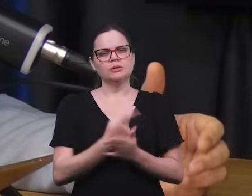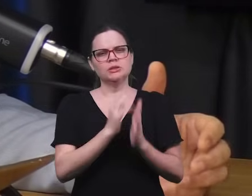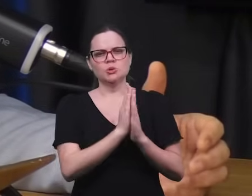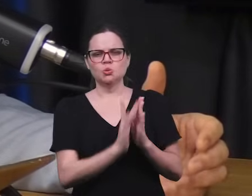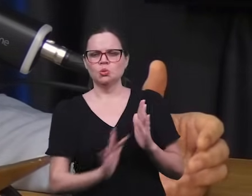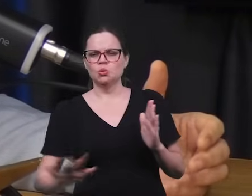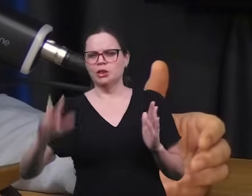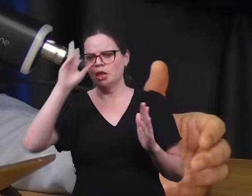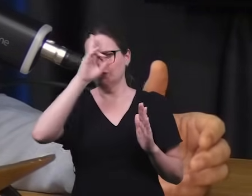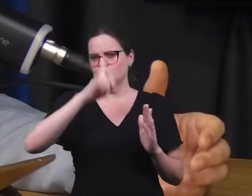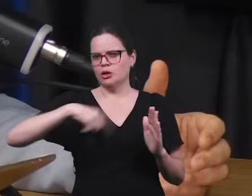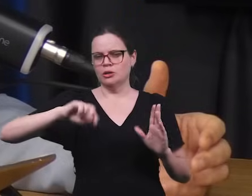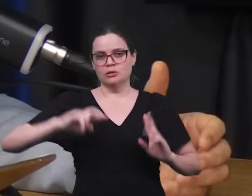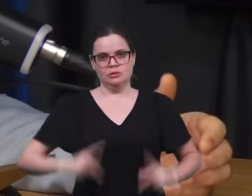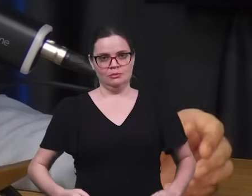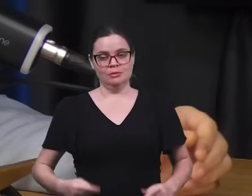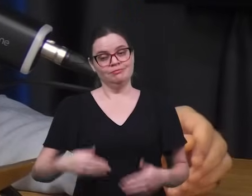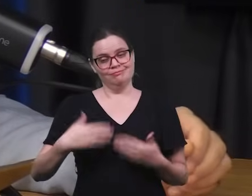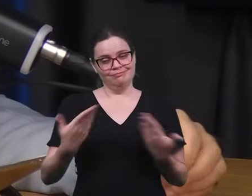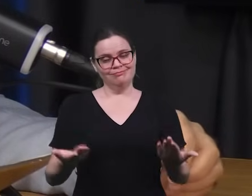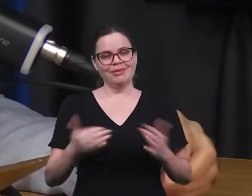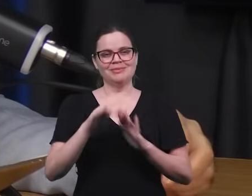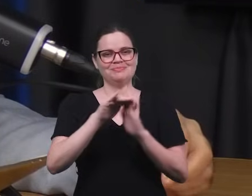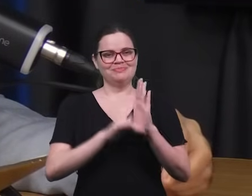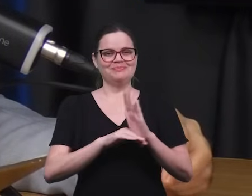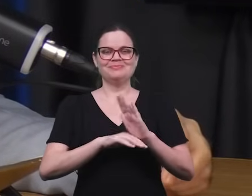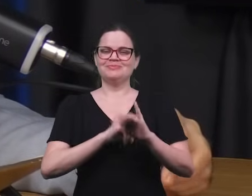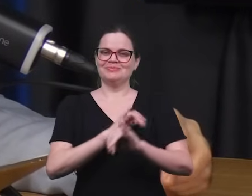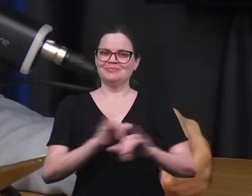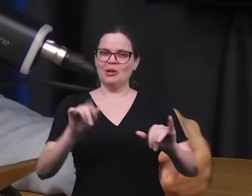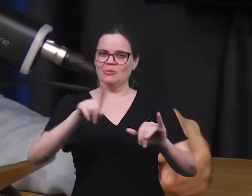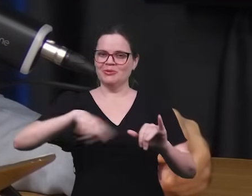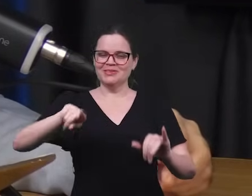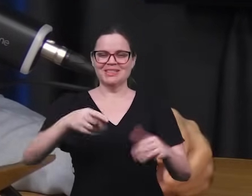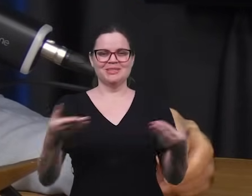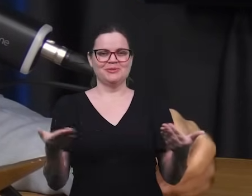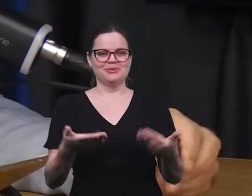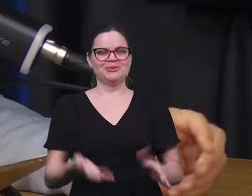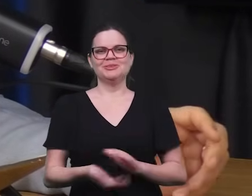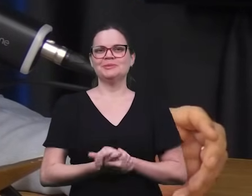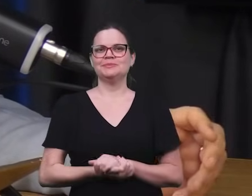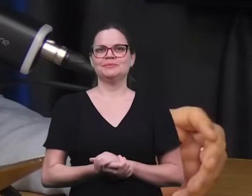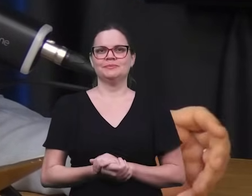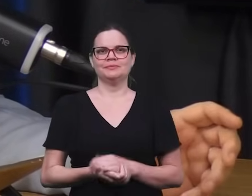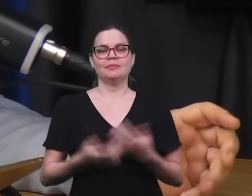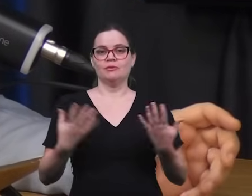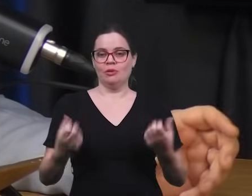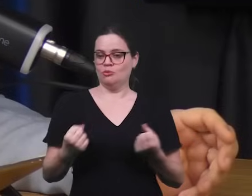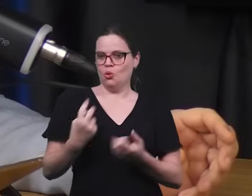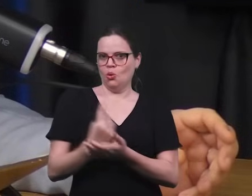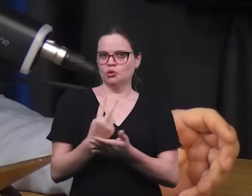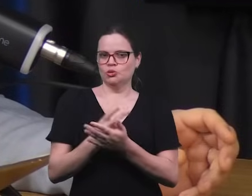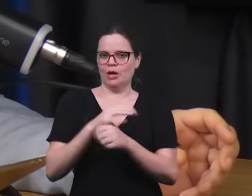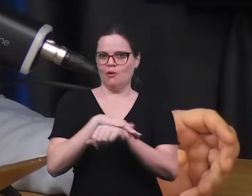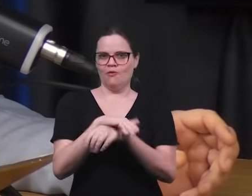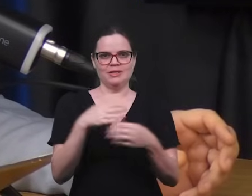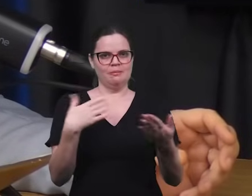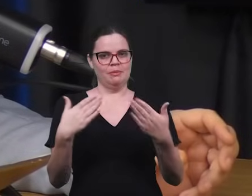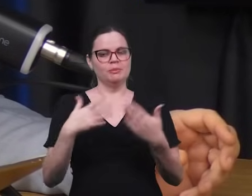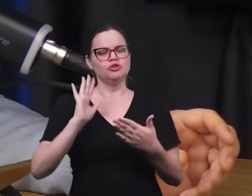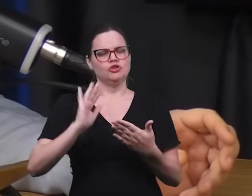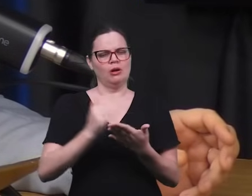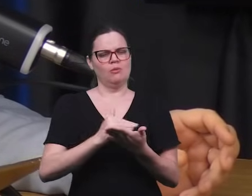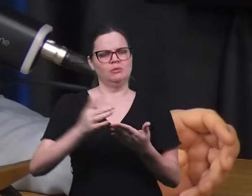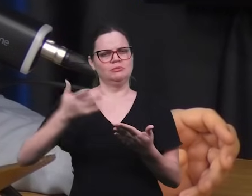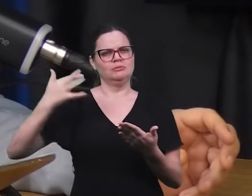toda a história do homem? É isso que a gente trata neste programa e nessa edição nós vamos seguir daquilo que nós já